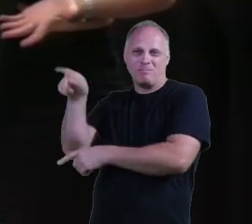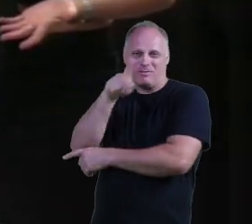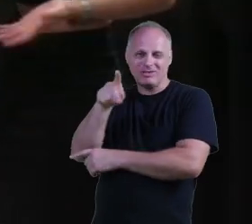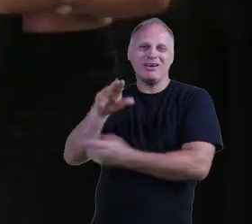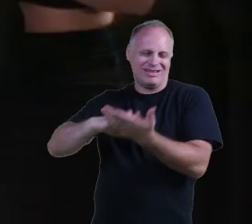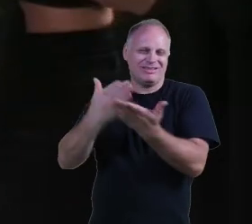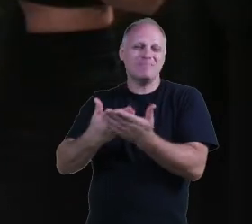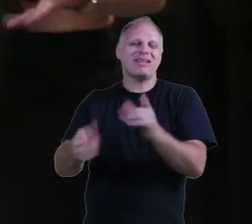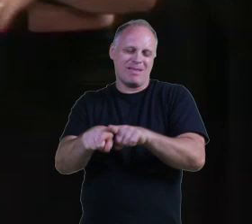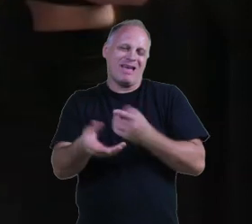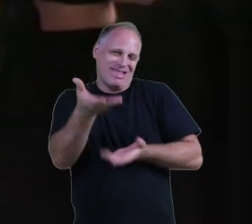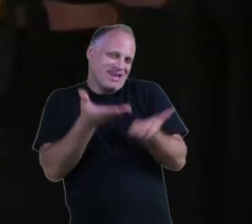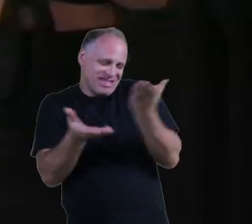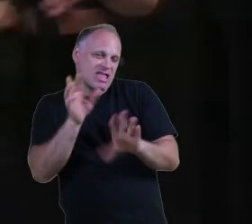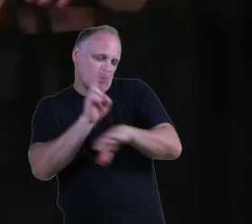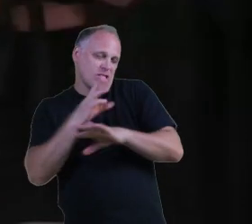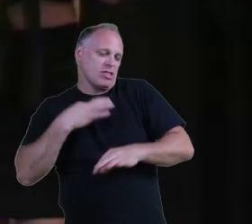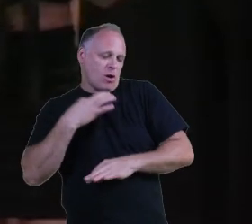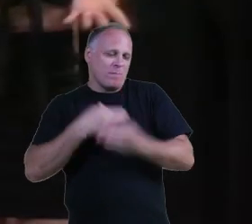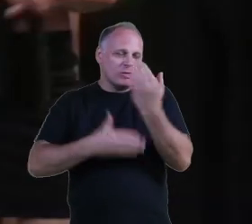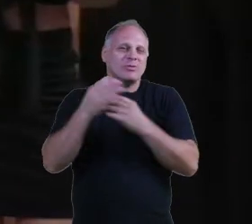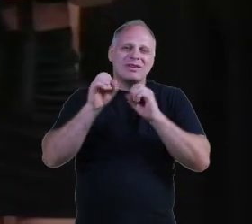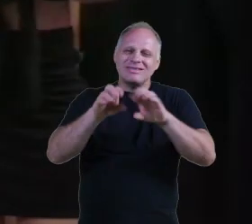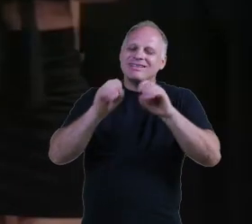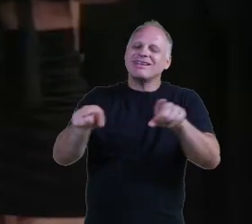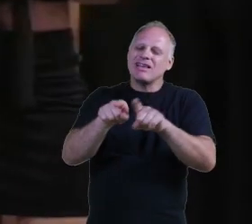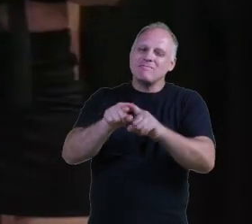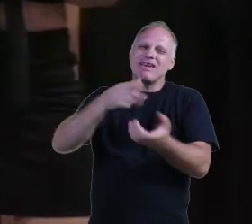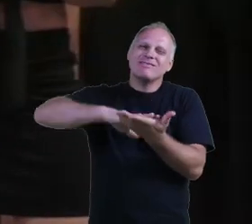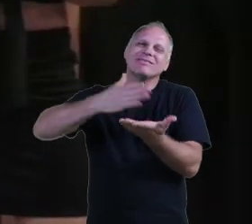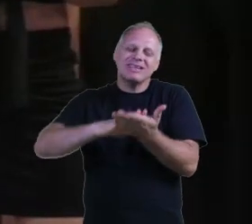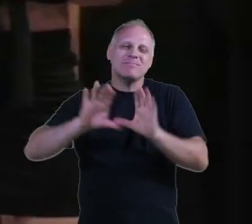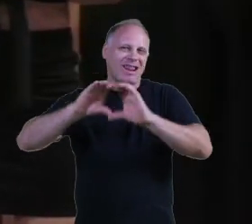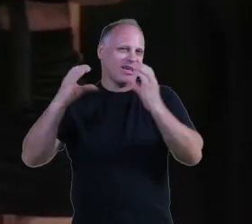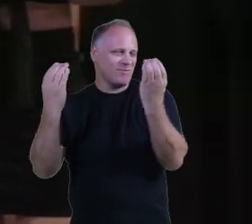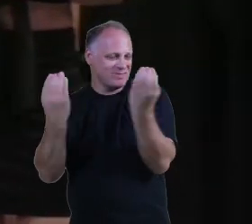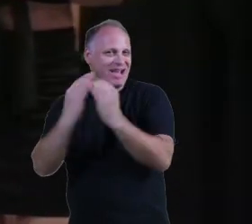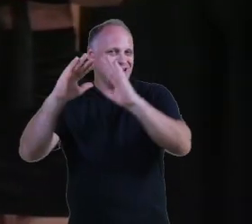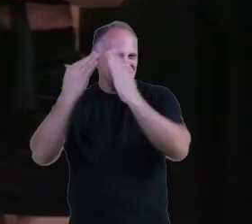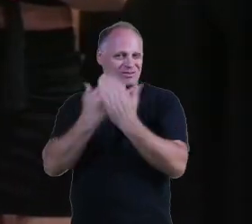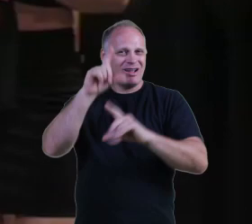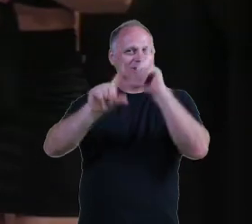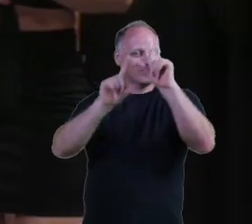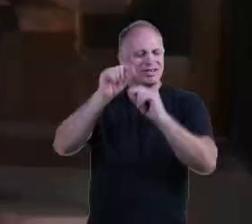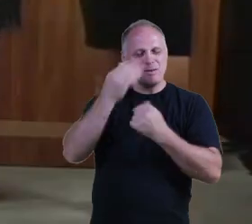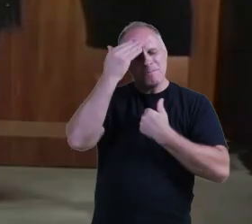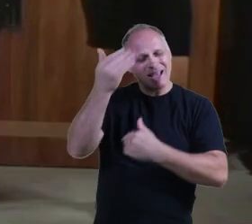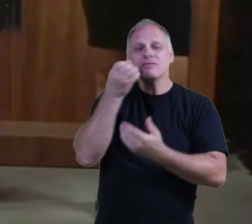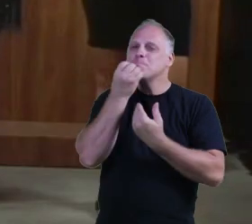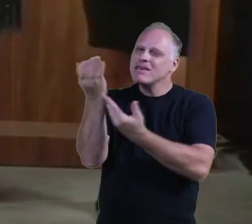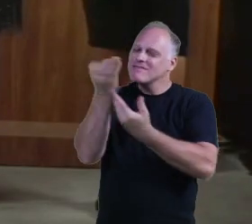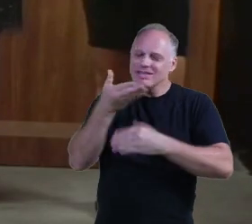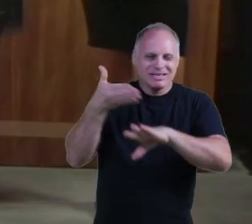professora de samba, é atendente, cuida de roupas, cuida de figurino e dá aula de samba também lá na comunidade, né, Brenda?